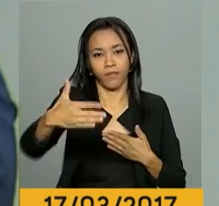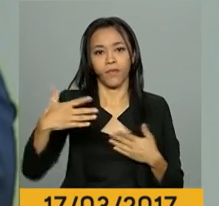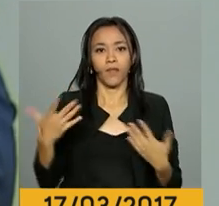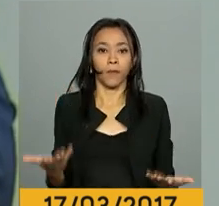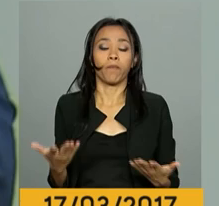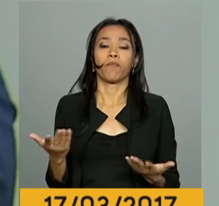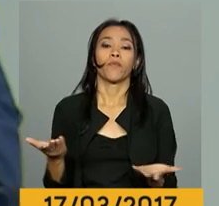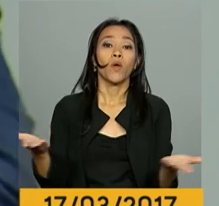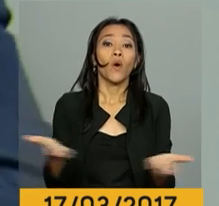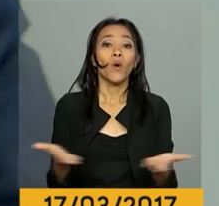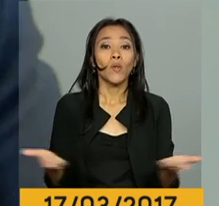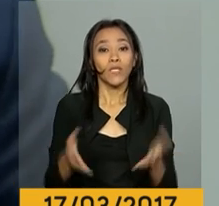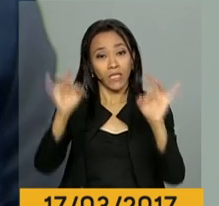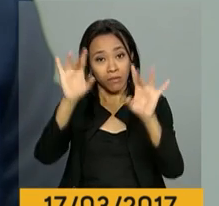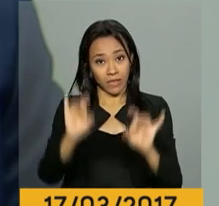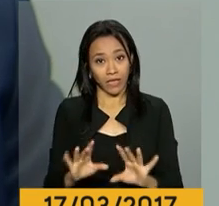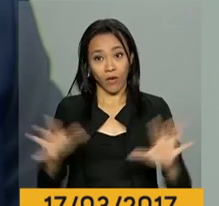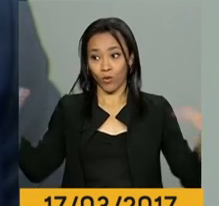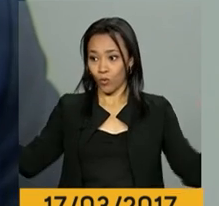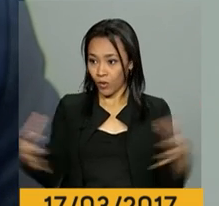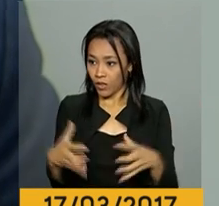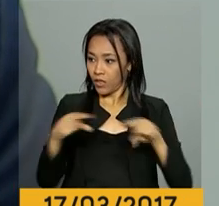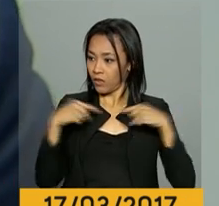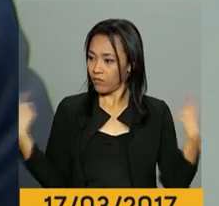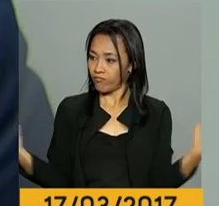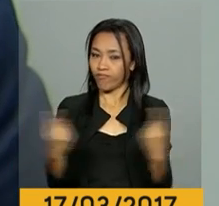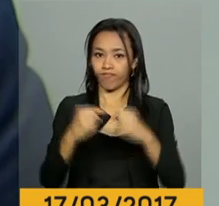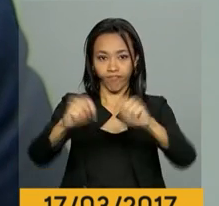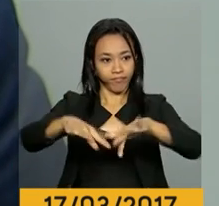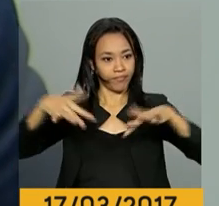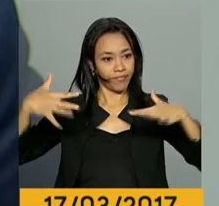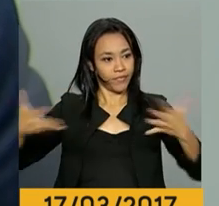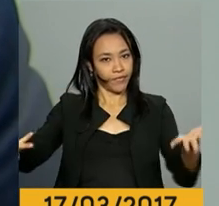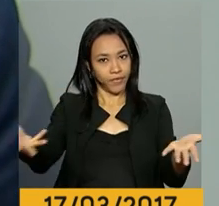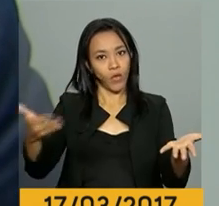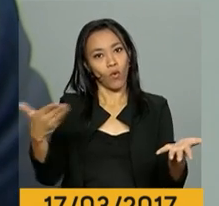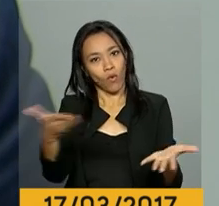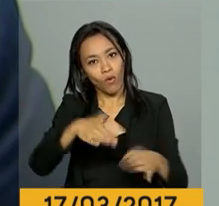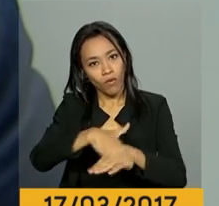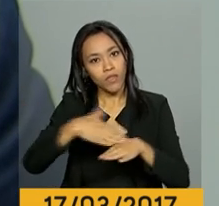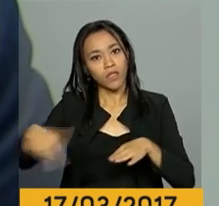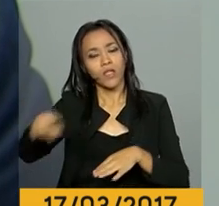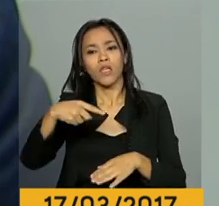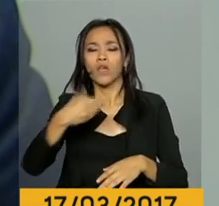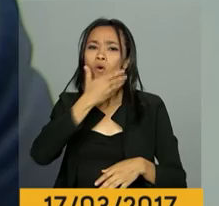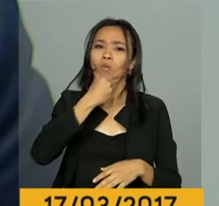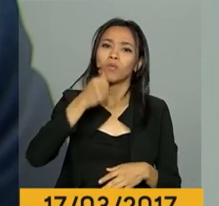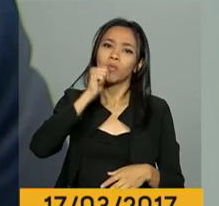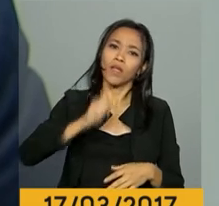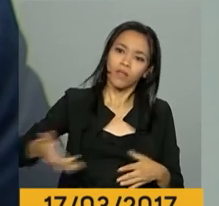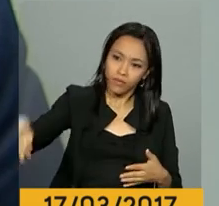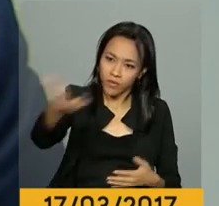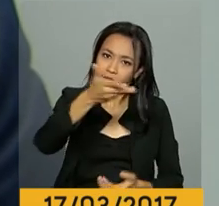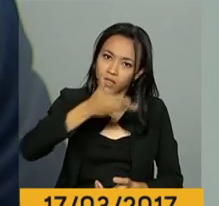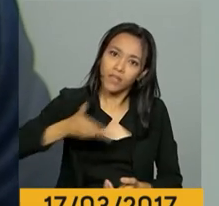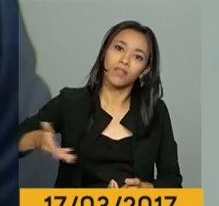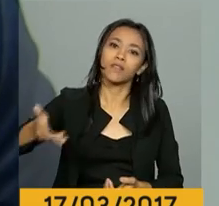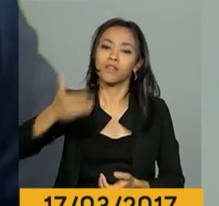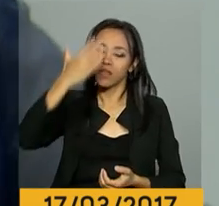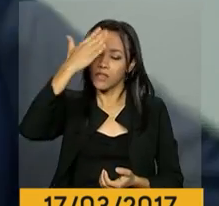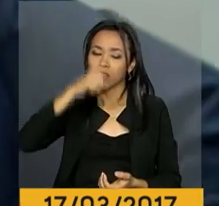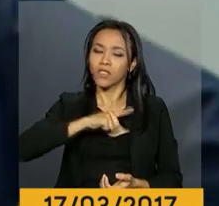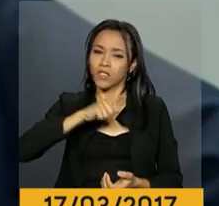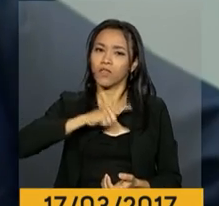estou neste cenário, neste auditório, eu apreciaria que os senhores e as senhoras, se estiverem